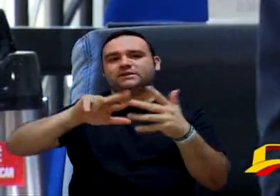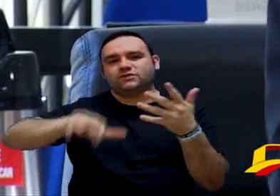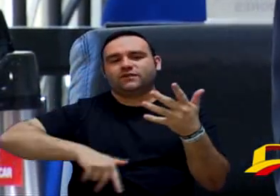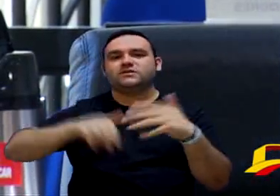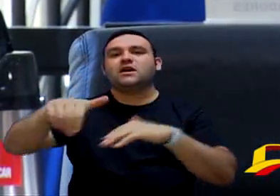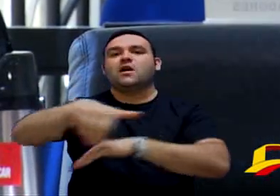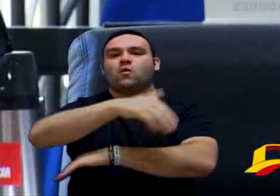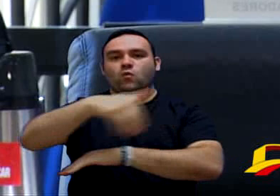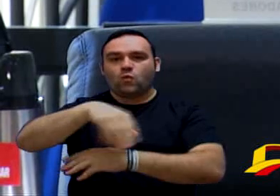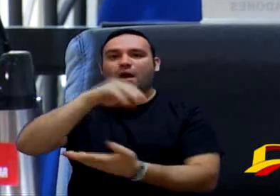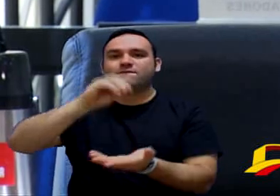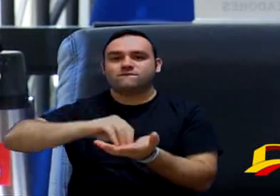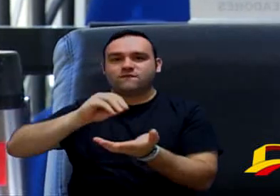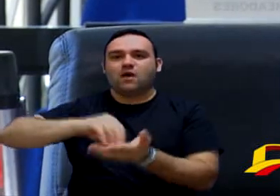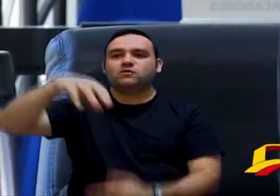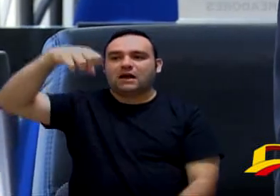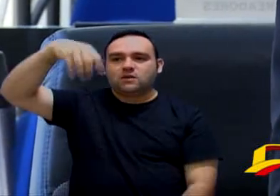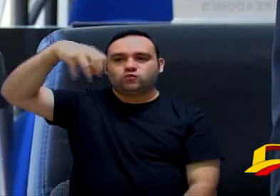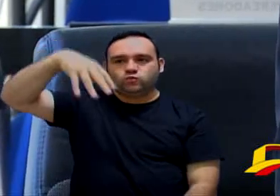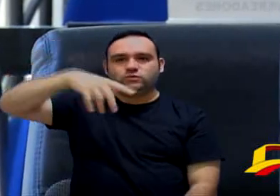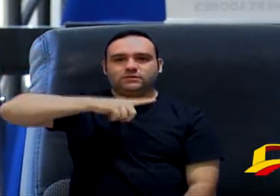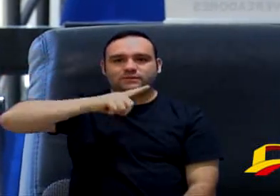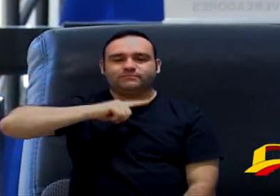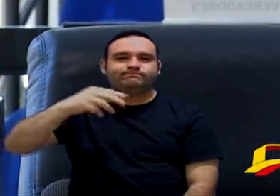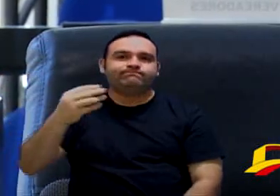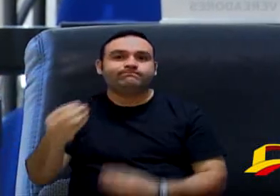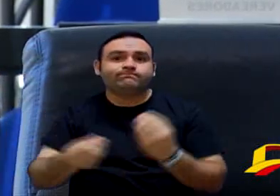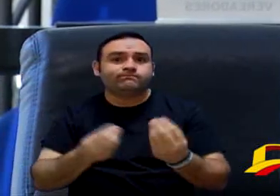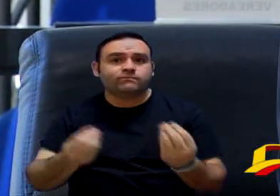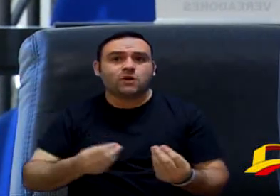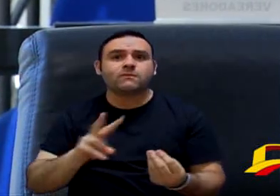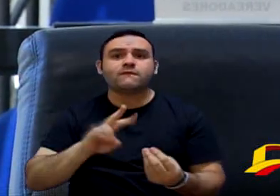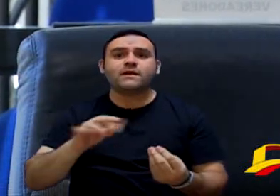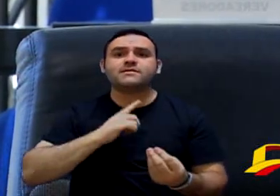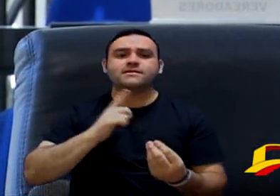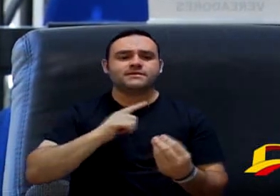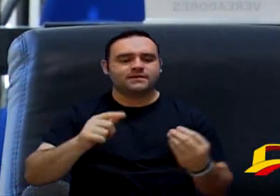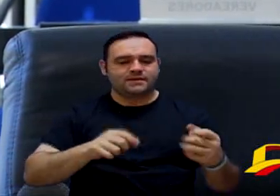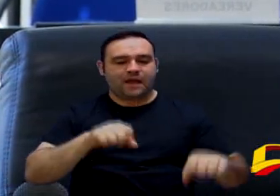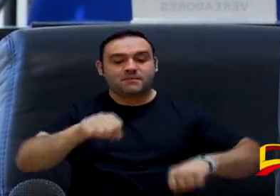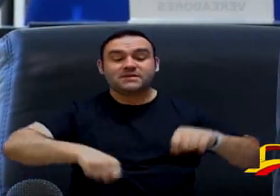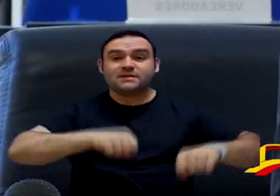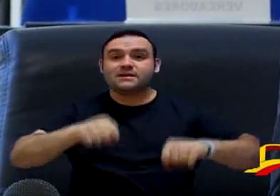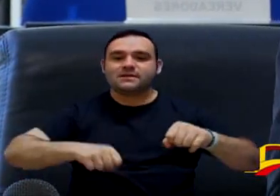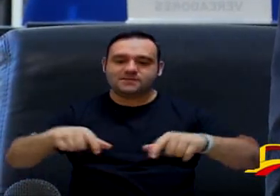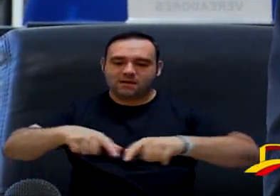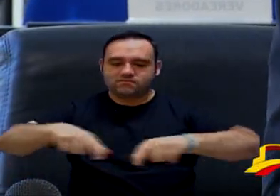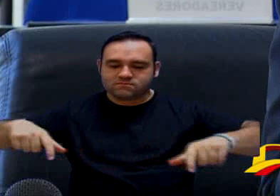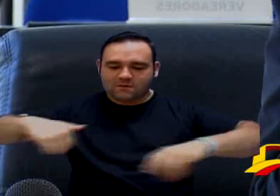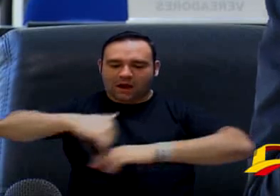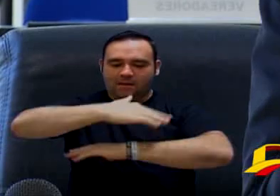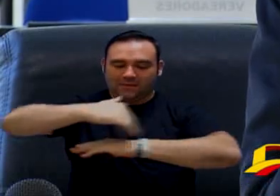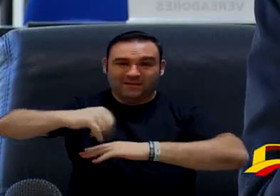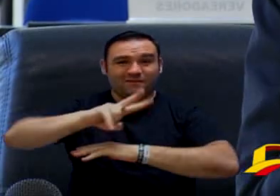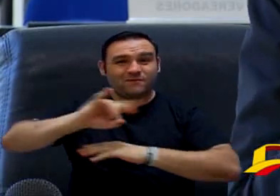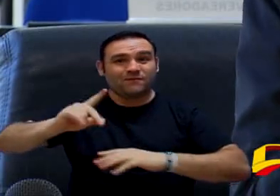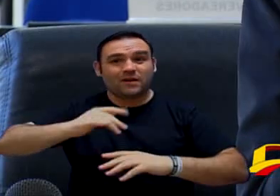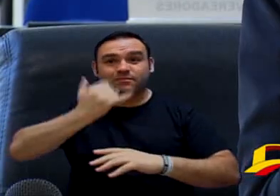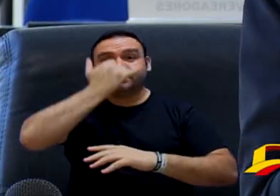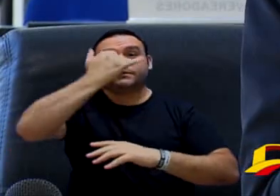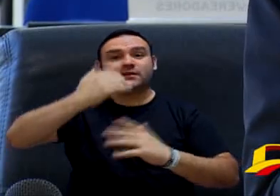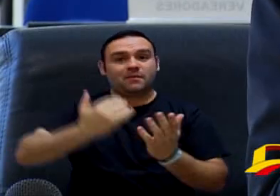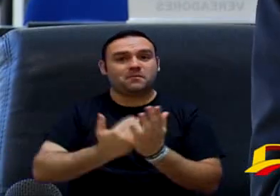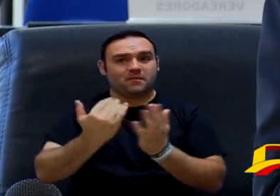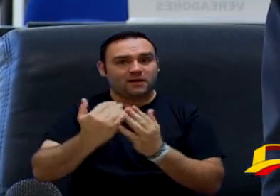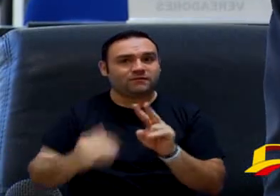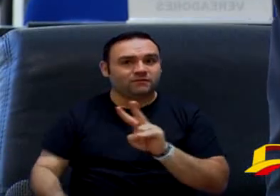vias que estão faltando iluminação pública como que ficarão essas ciclovias será que não vai aumentar aí